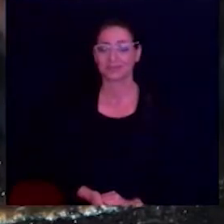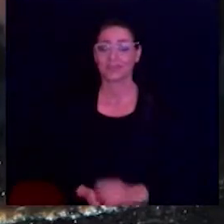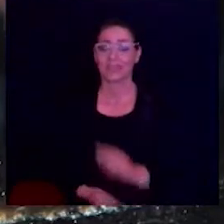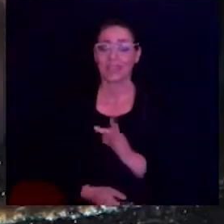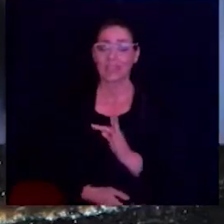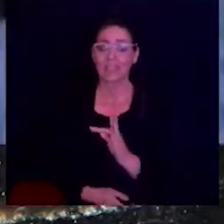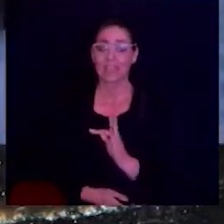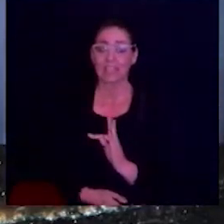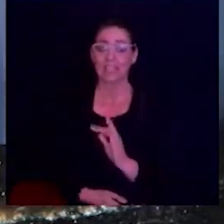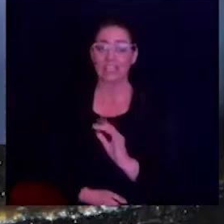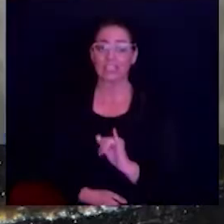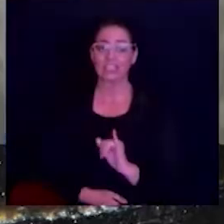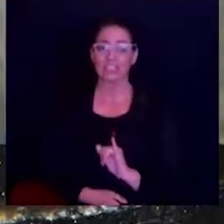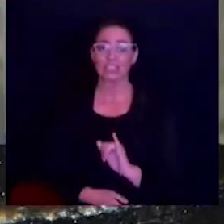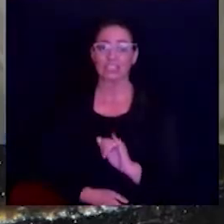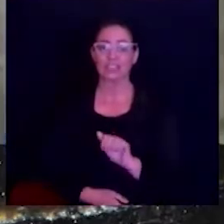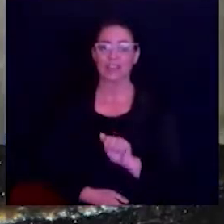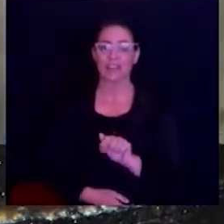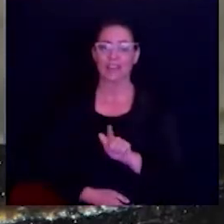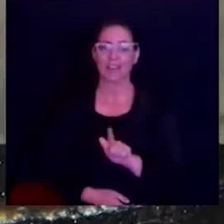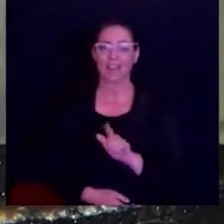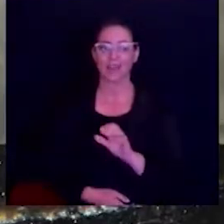Tiago Cove de Souza.